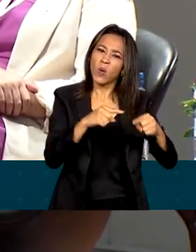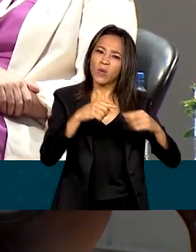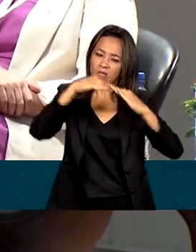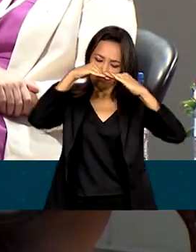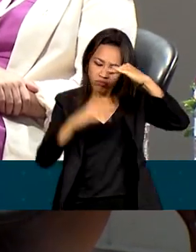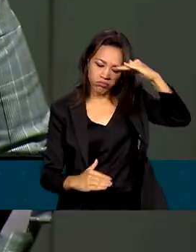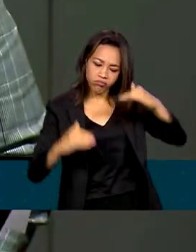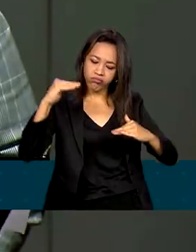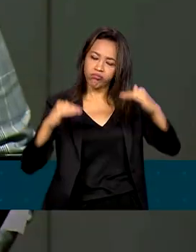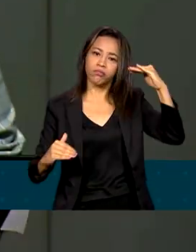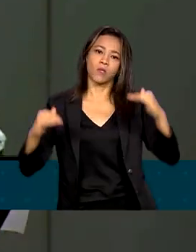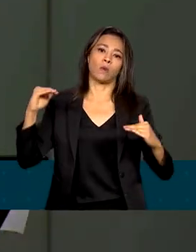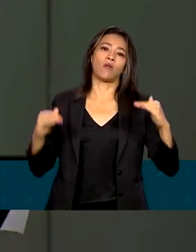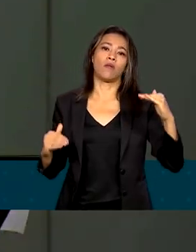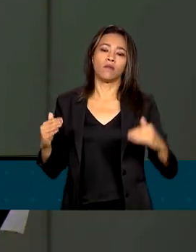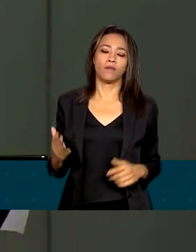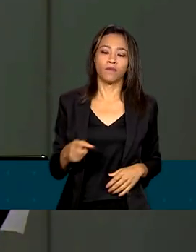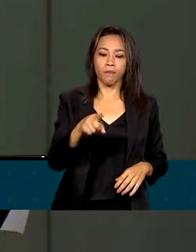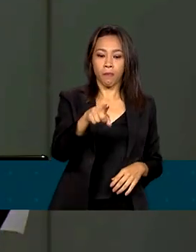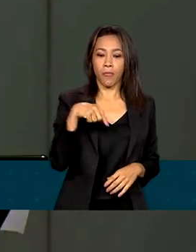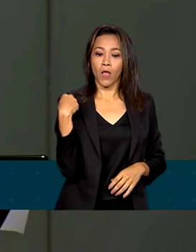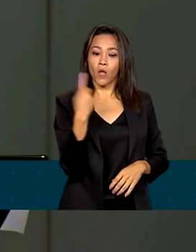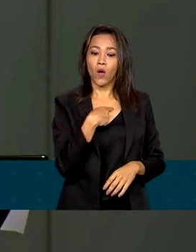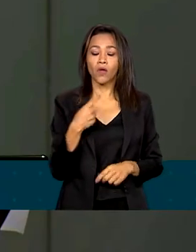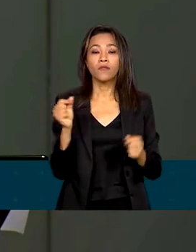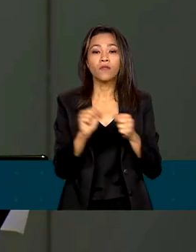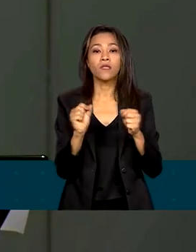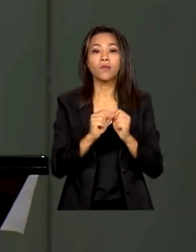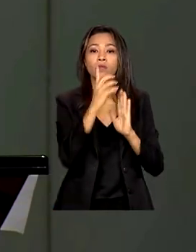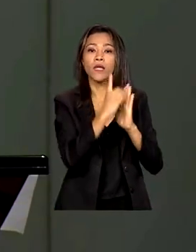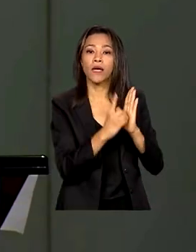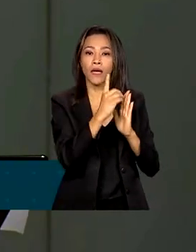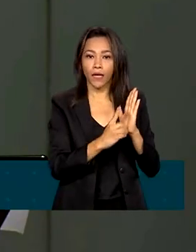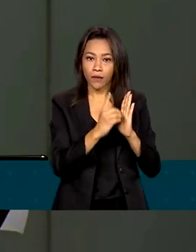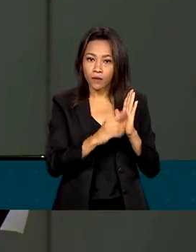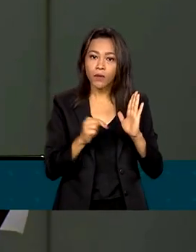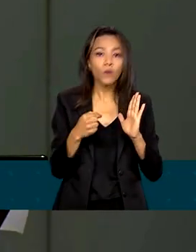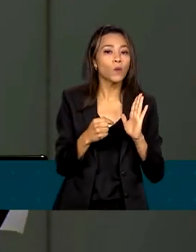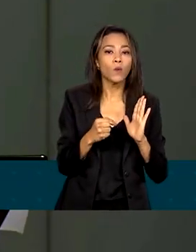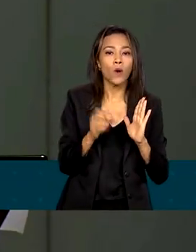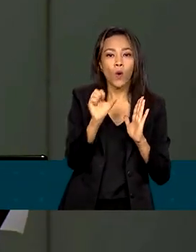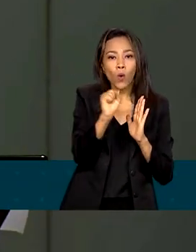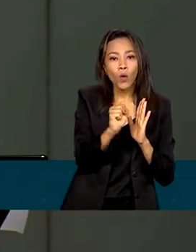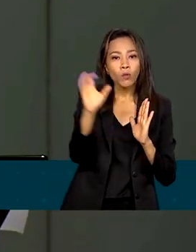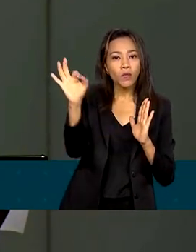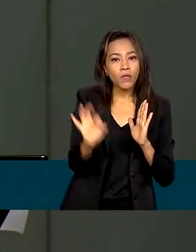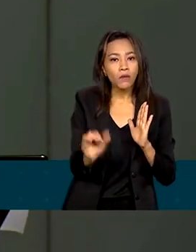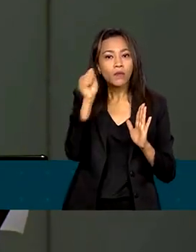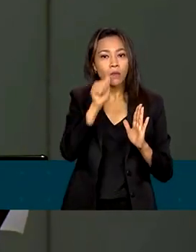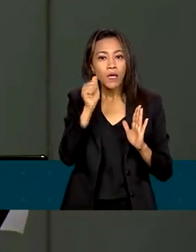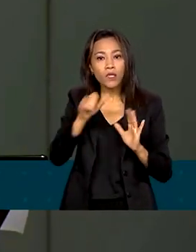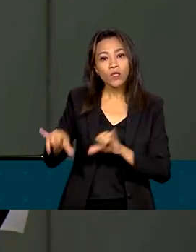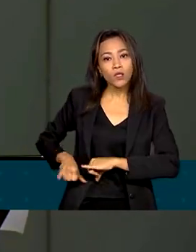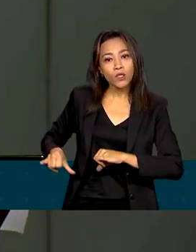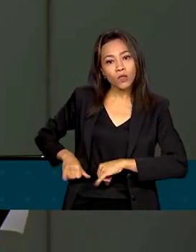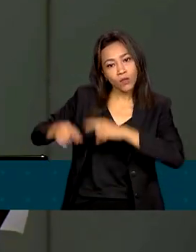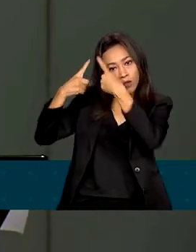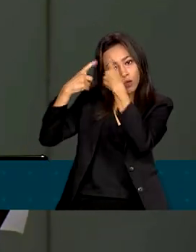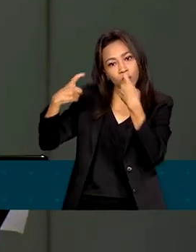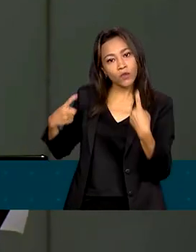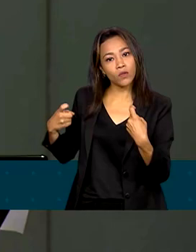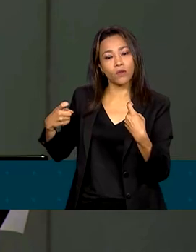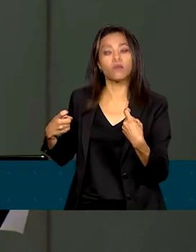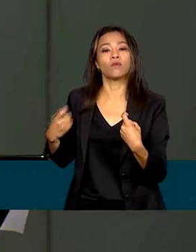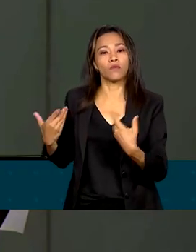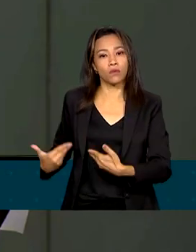desigualdades a gente fez um decreto que reserva 8% de vagas para Mulheres vítimas de violência né Isso foi um